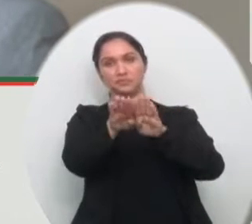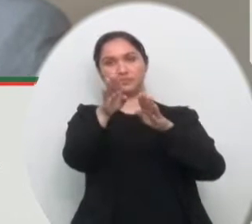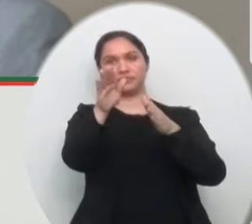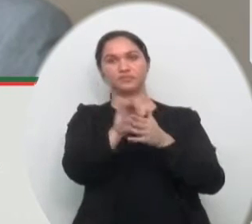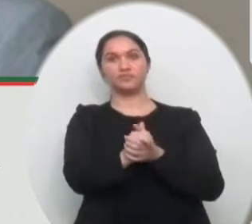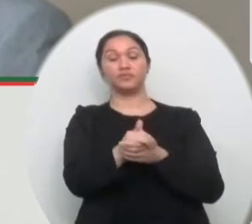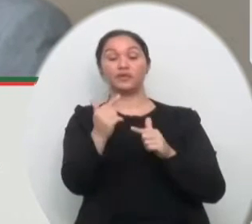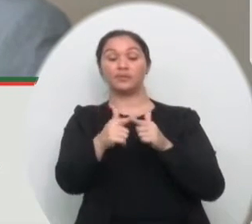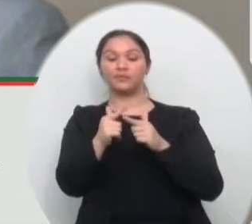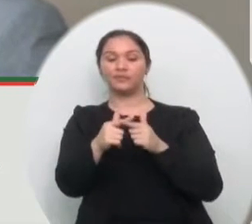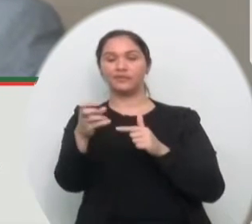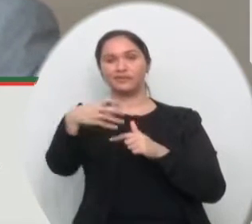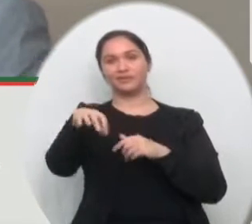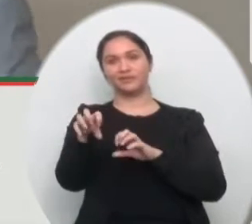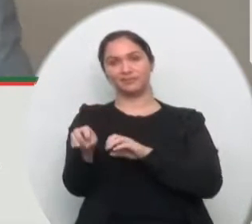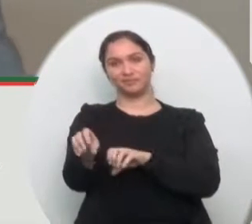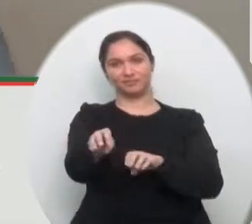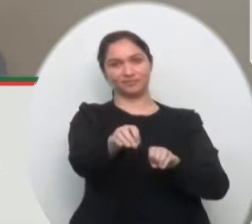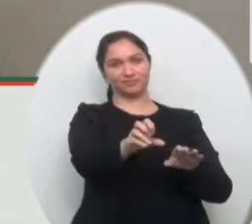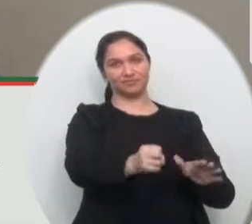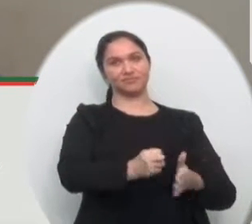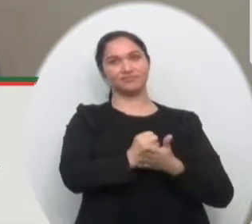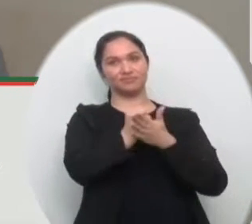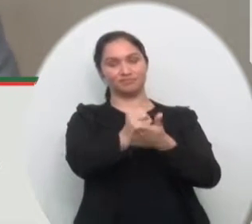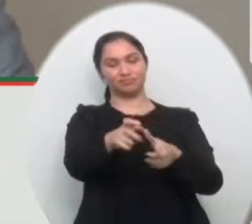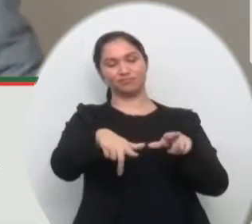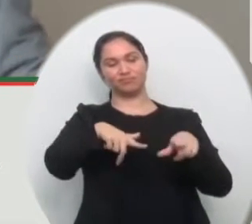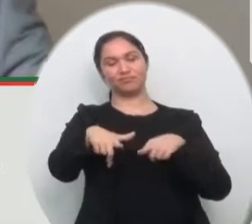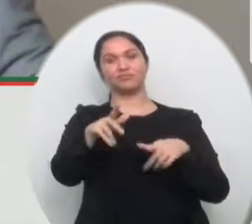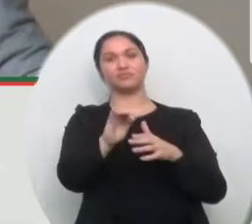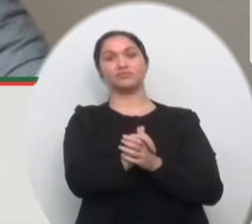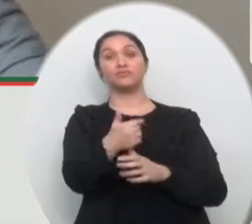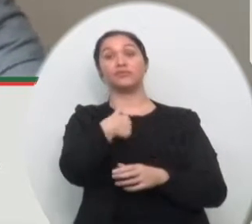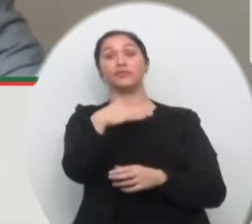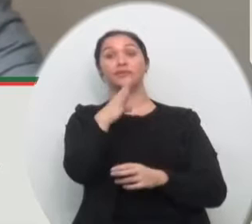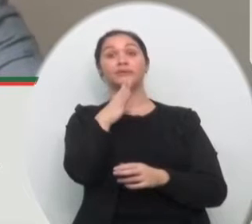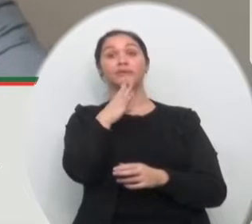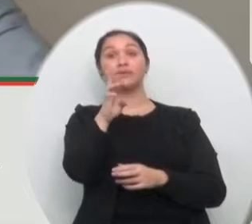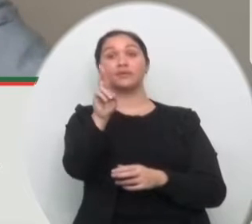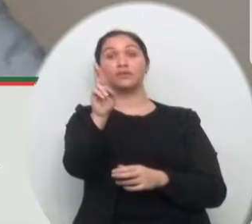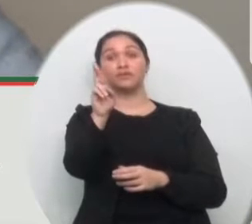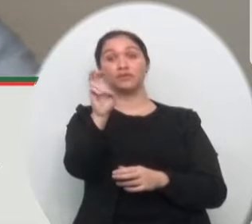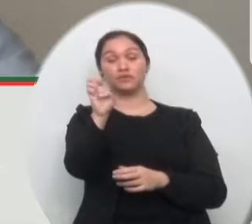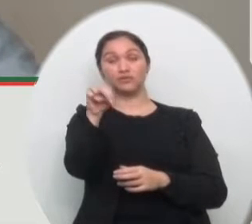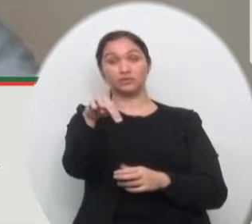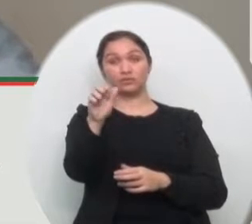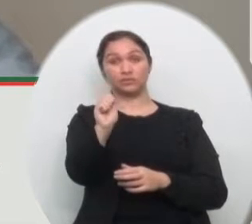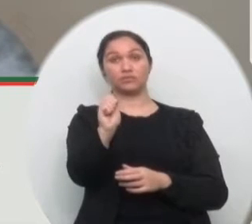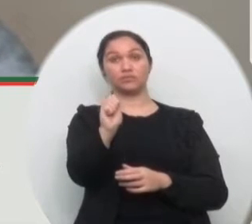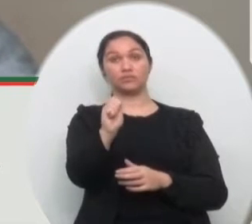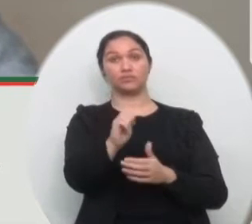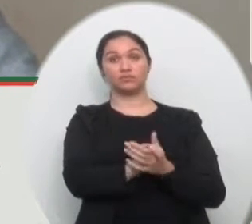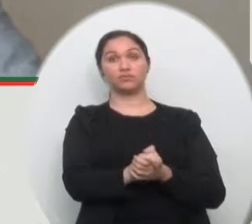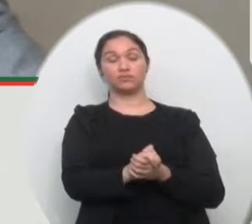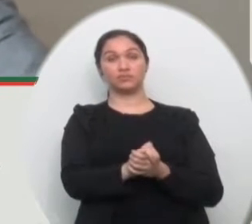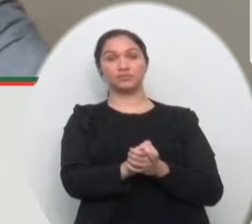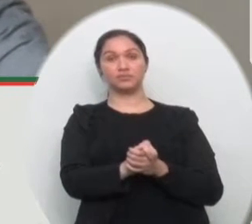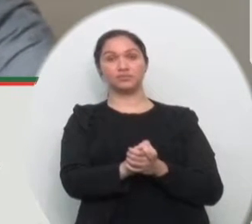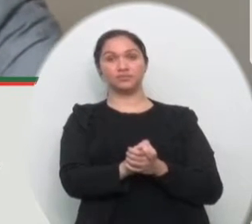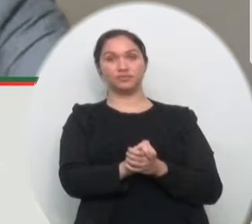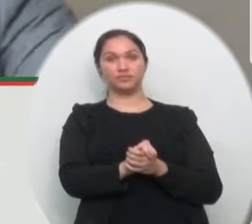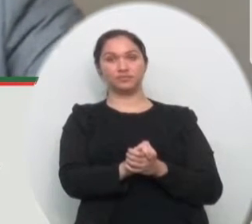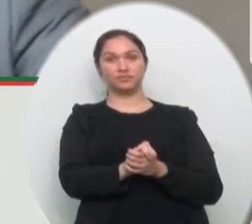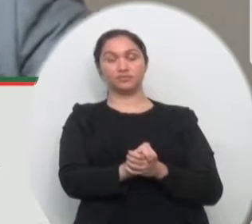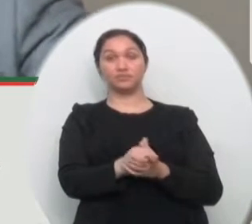da educação propriamente dita. Eu conheço o Renan um pouquinho fora da atividade profissional. Então, eu me sinto até